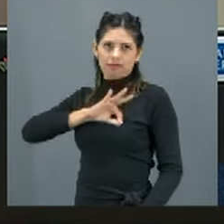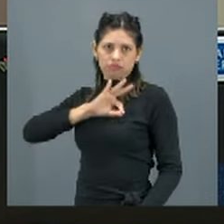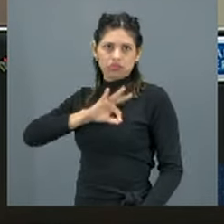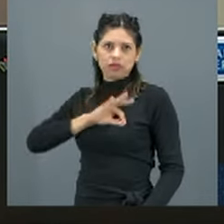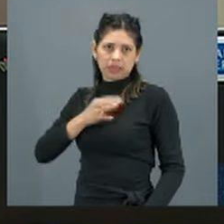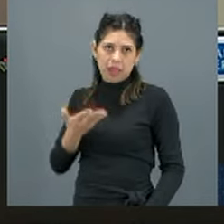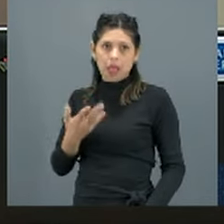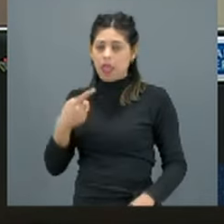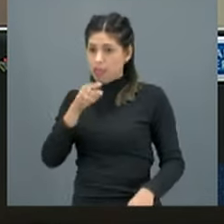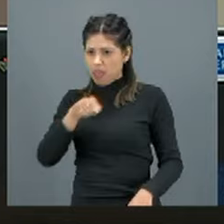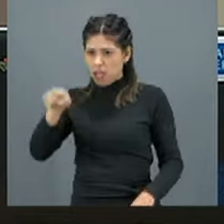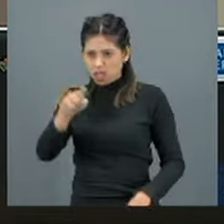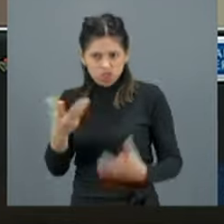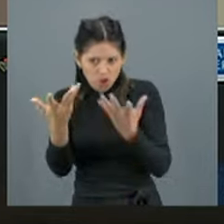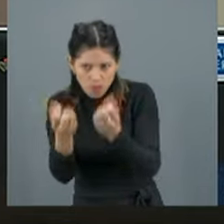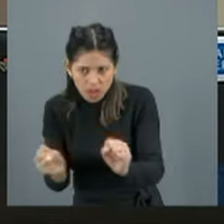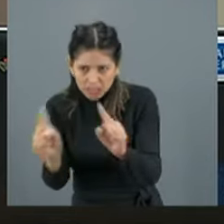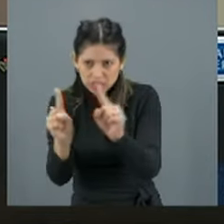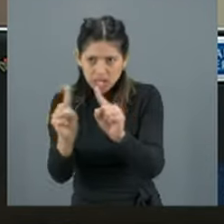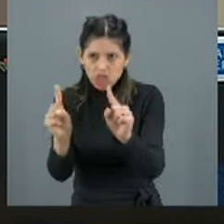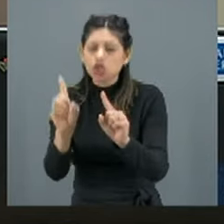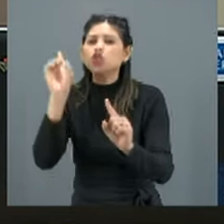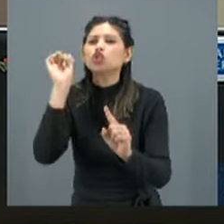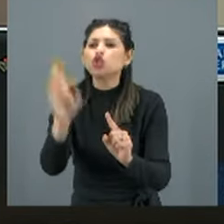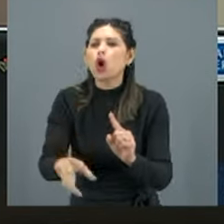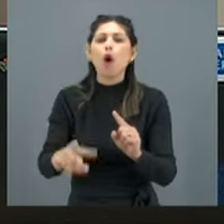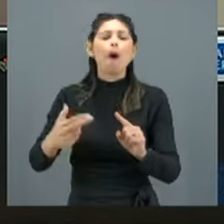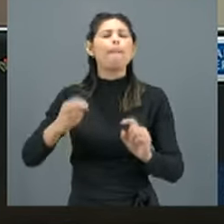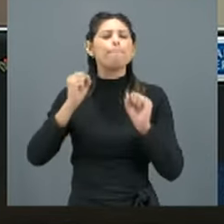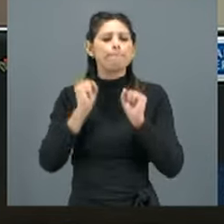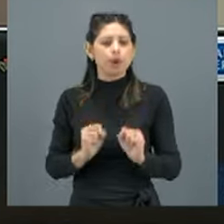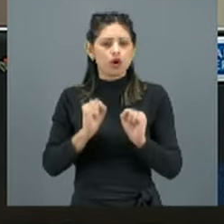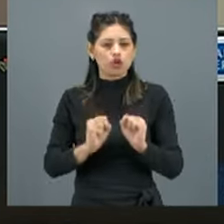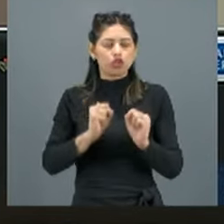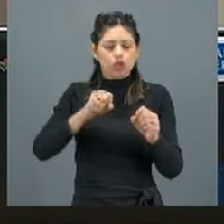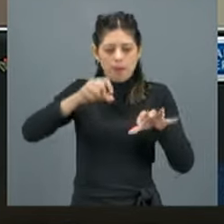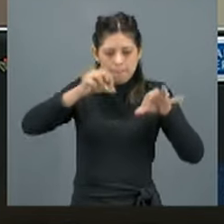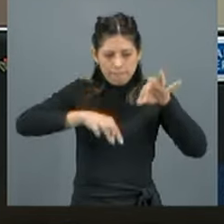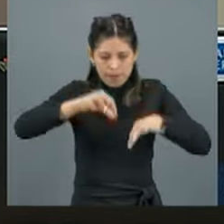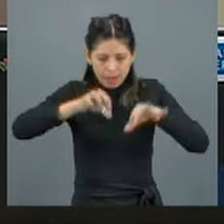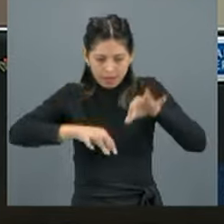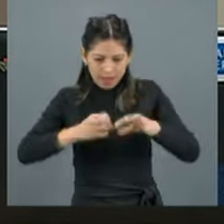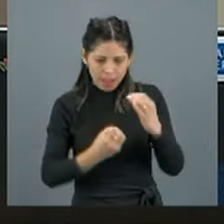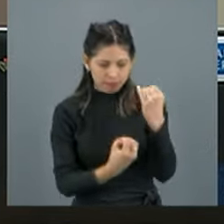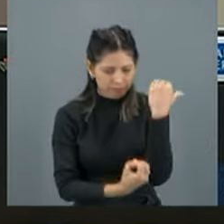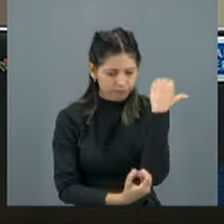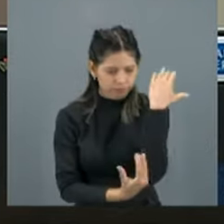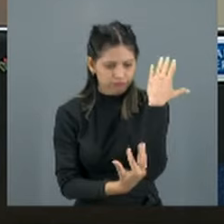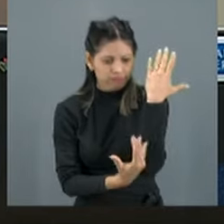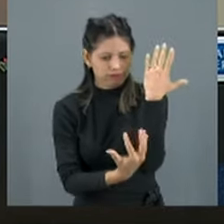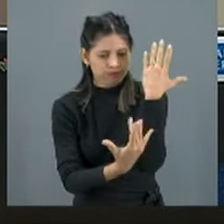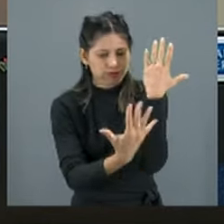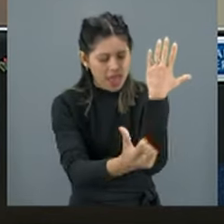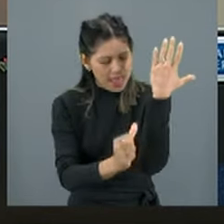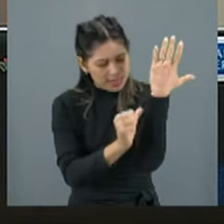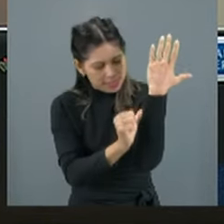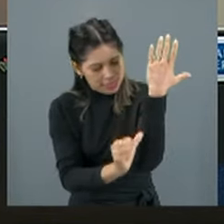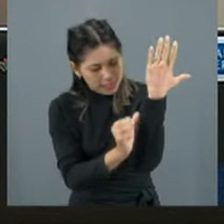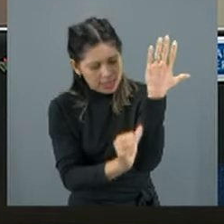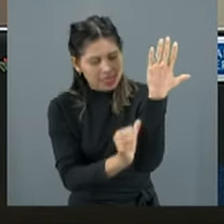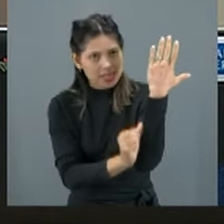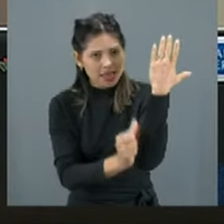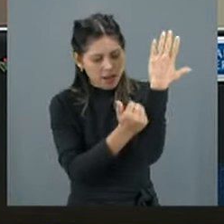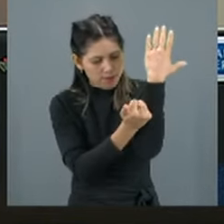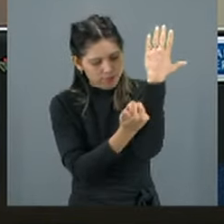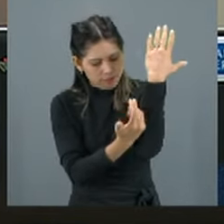só seringa e castanha, aquele bem natural, essa hipocrisia. Porque esse pessoal que está ditando norma, está onde essa hora? Está onde?